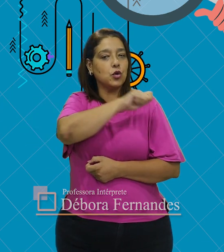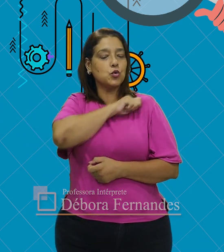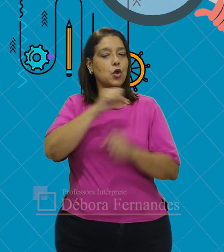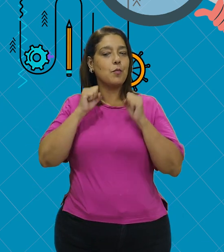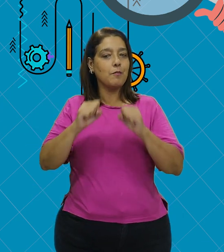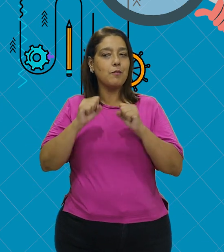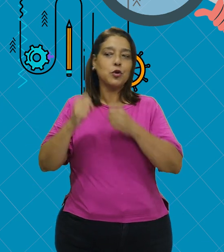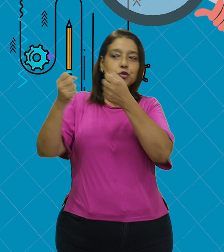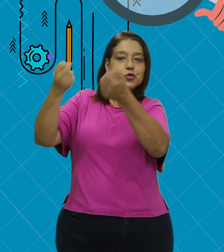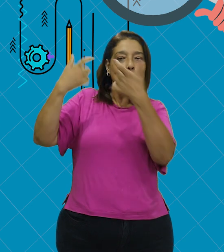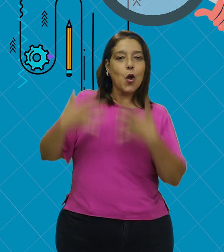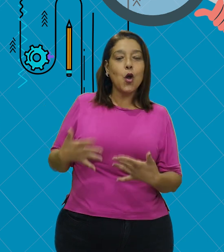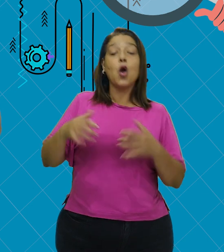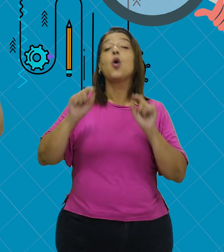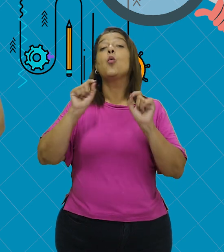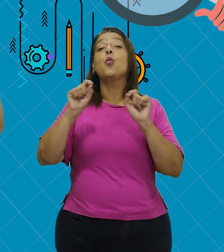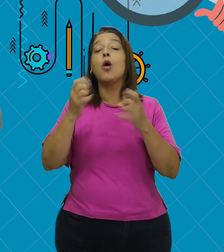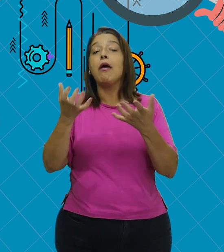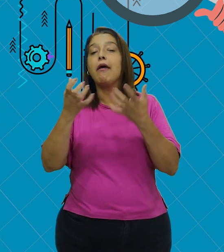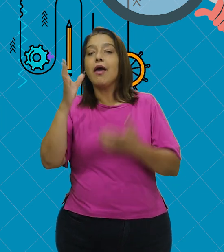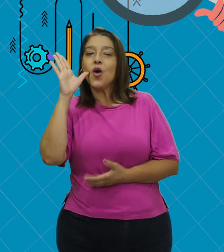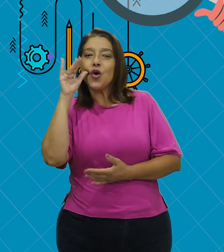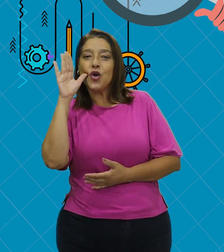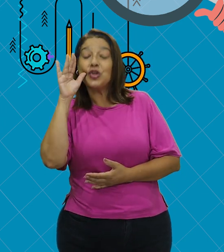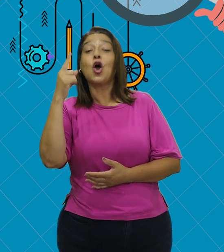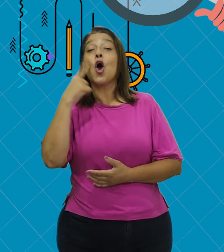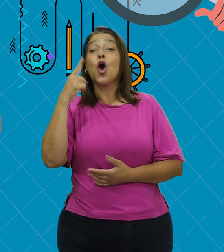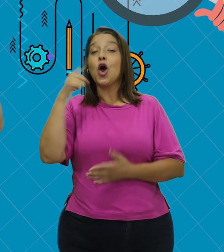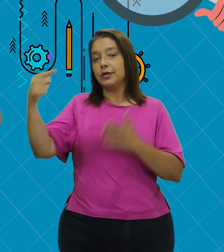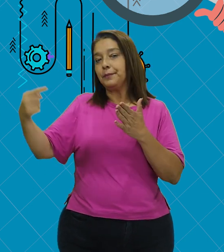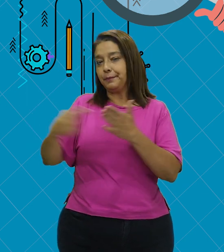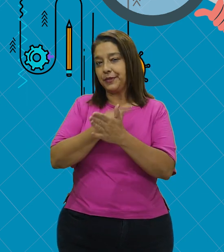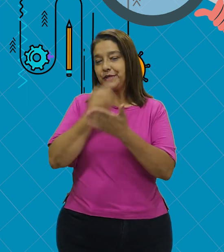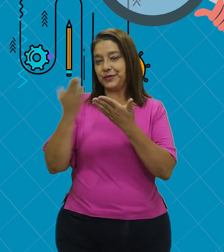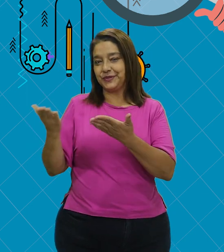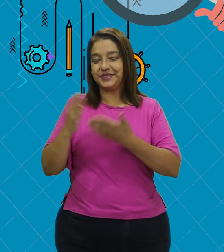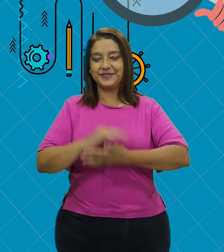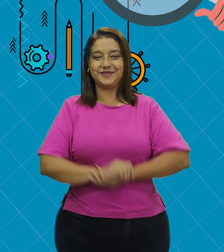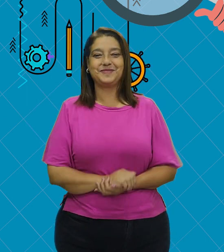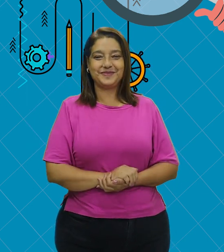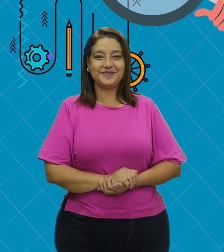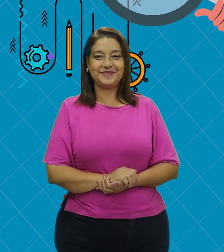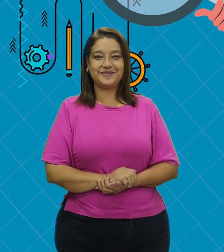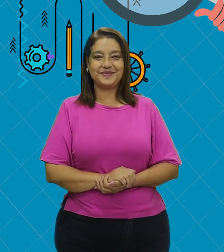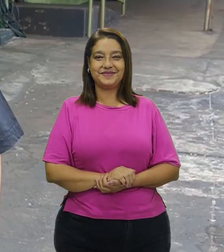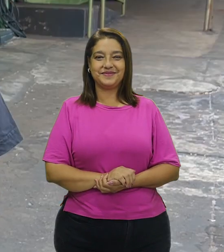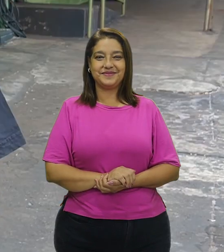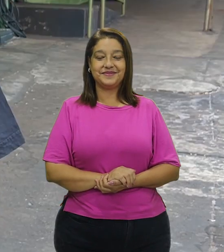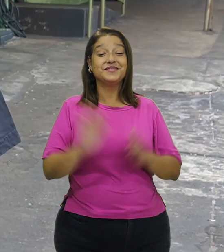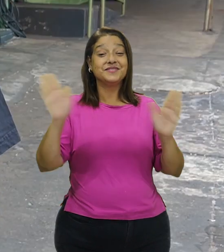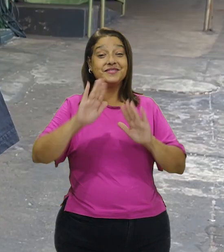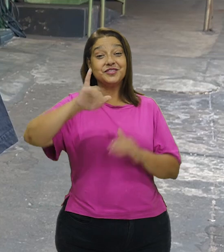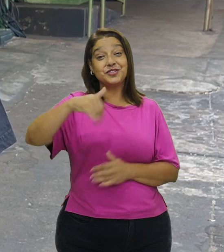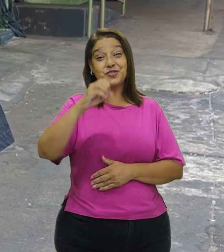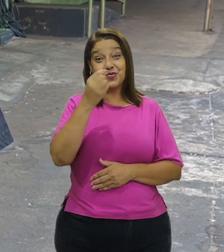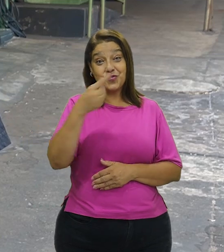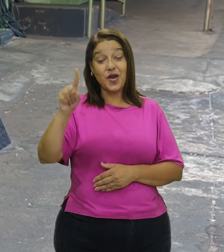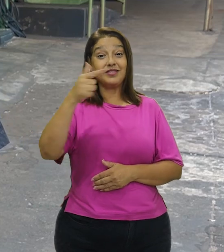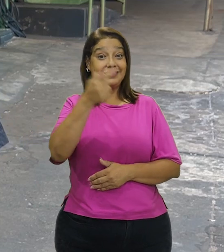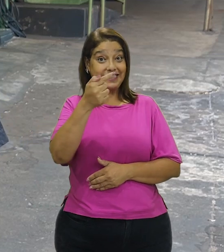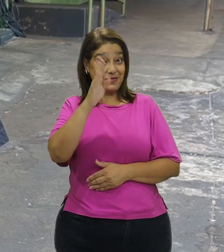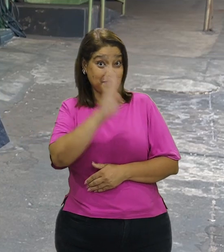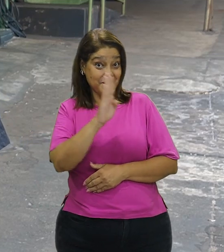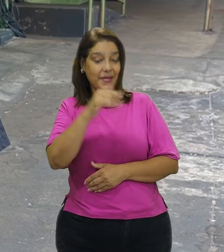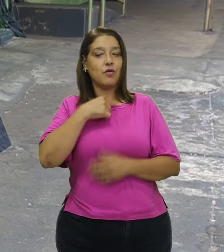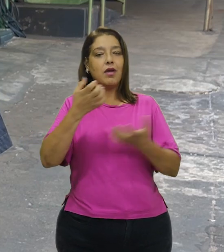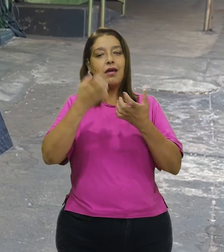lá nos contassem o que gostariam de saber e vejam só o que eles perguntaram. Olá, eu sou o João do 7º